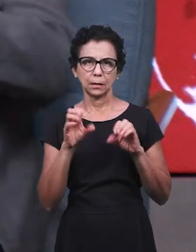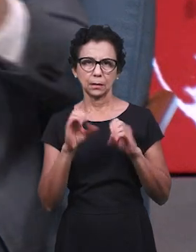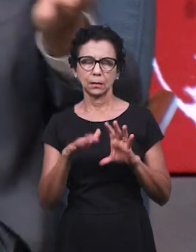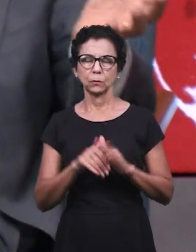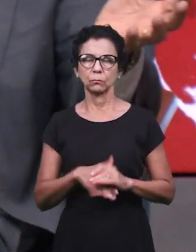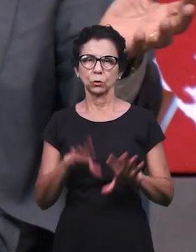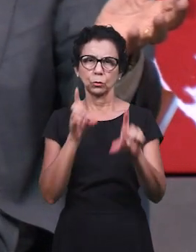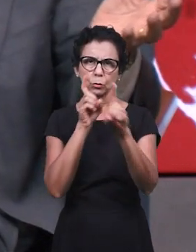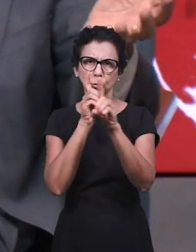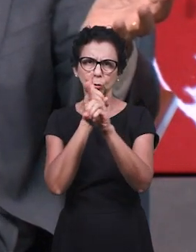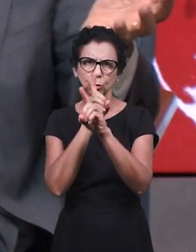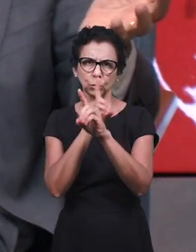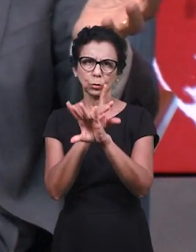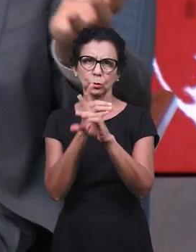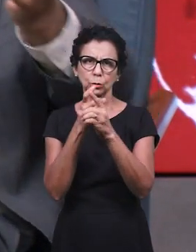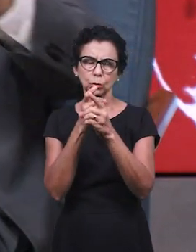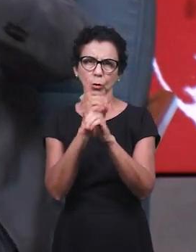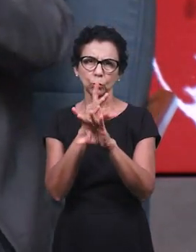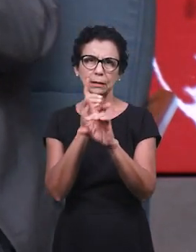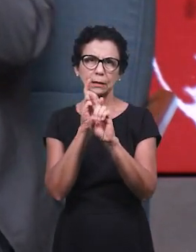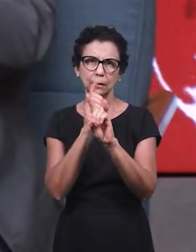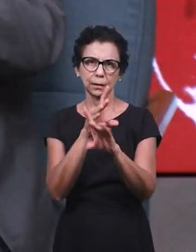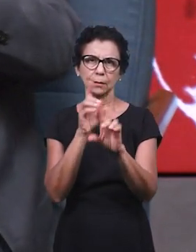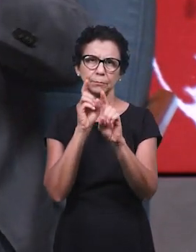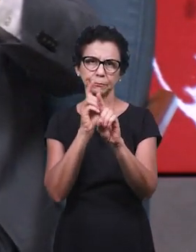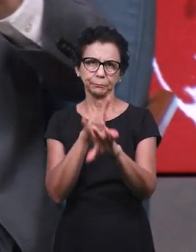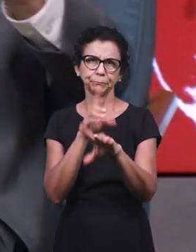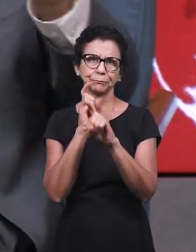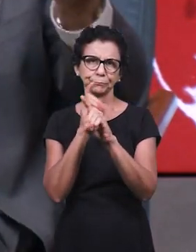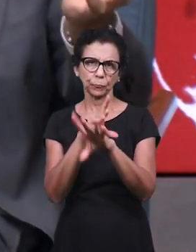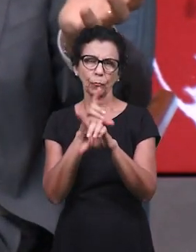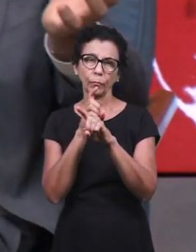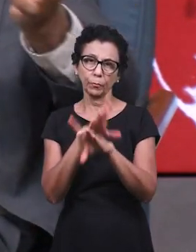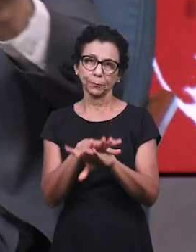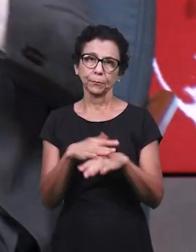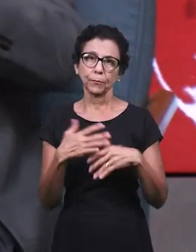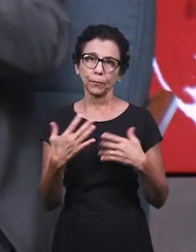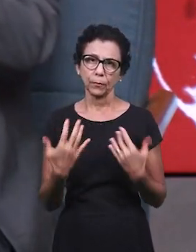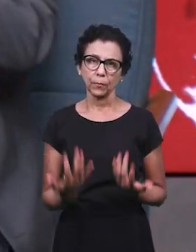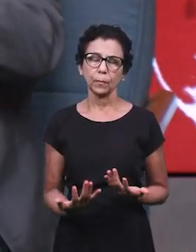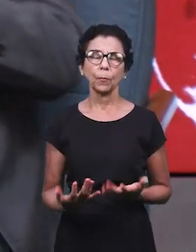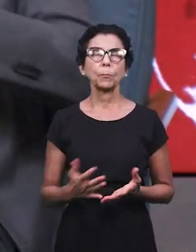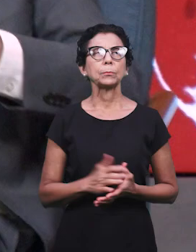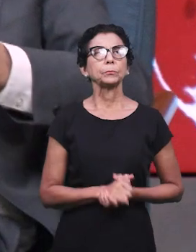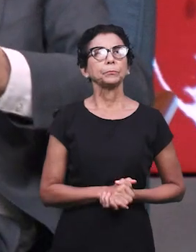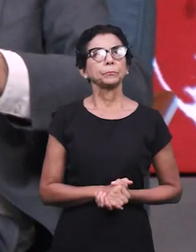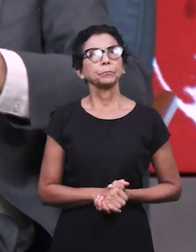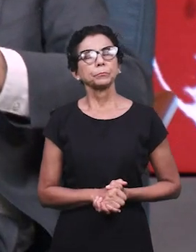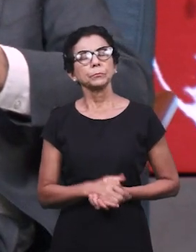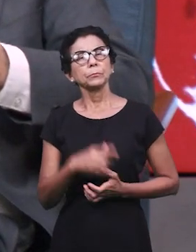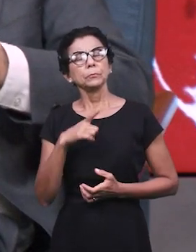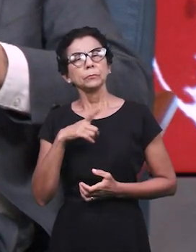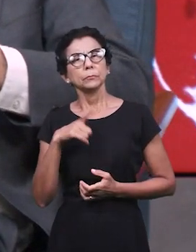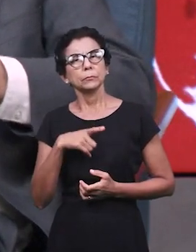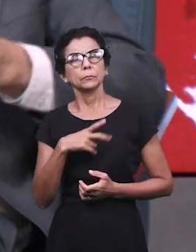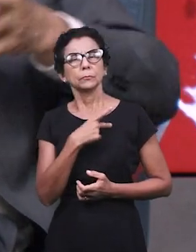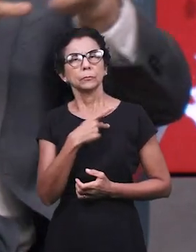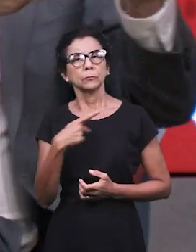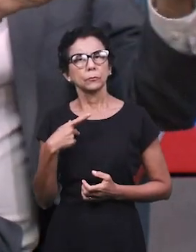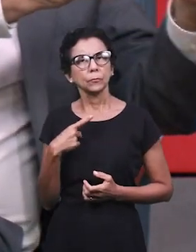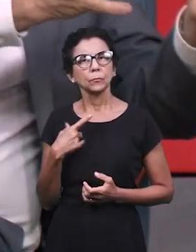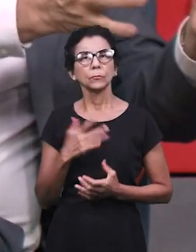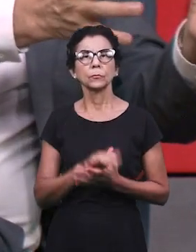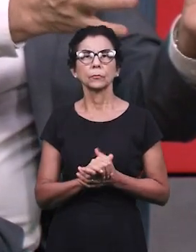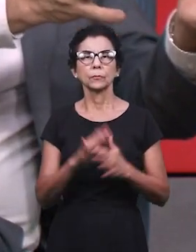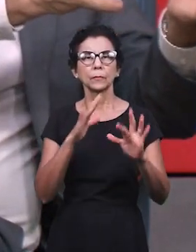opera. Nós temos hoje os pastores que estão aí trazendo assuntos nas EBDs, mas nós temos